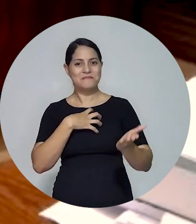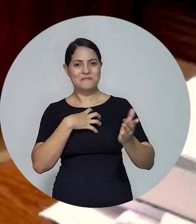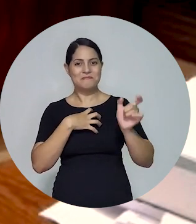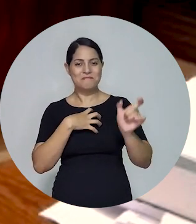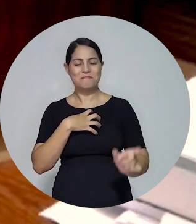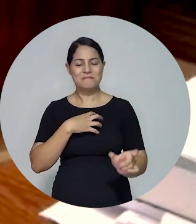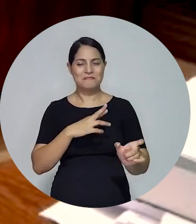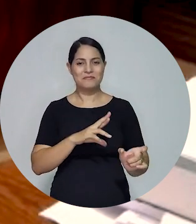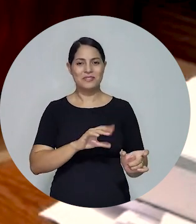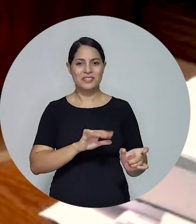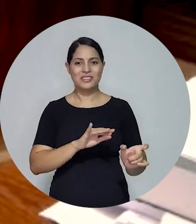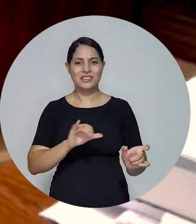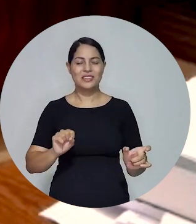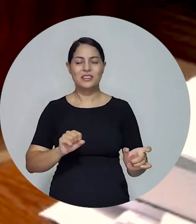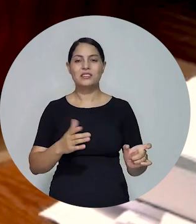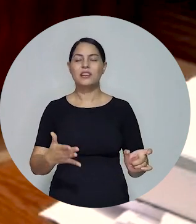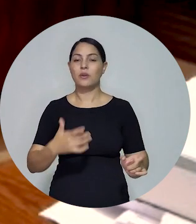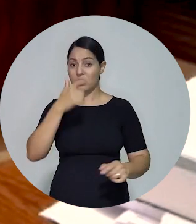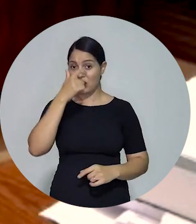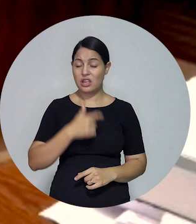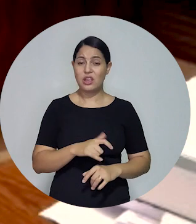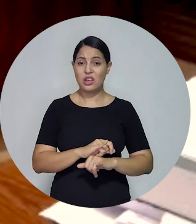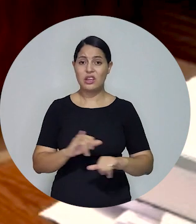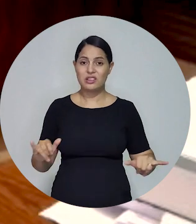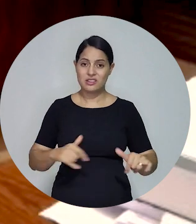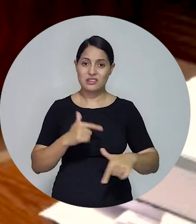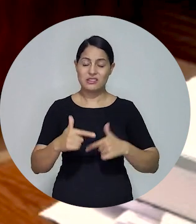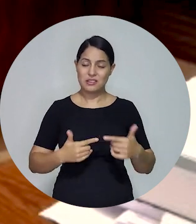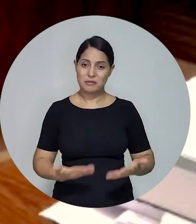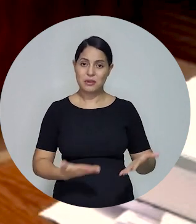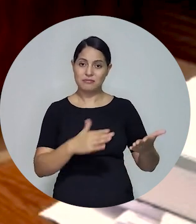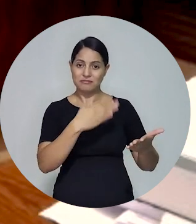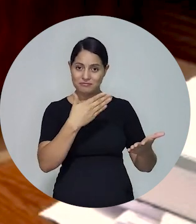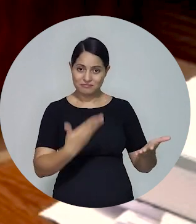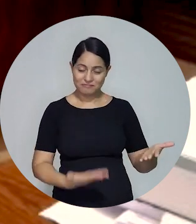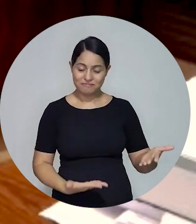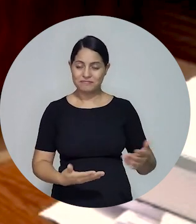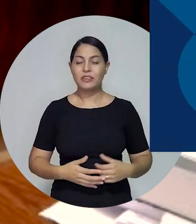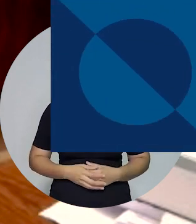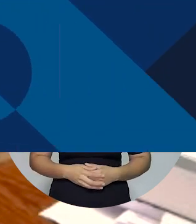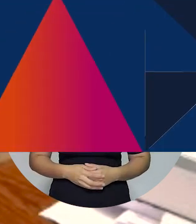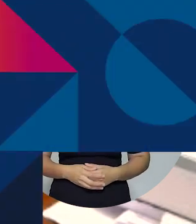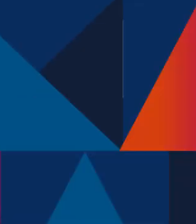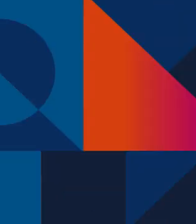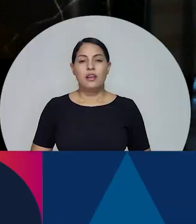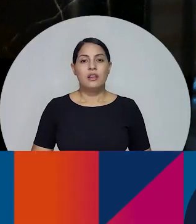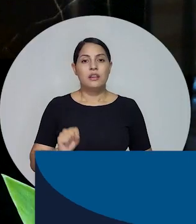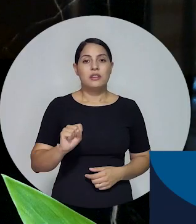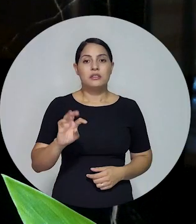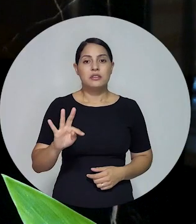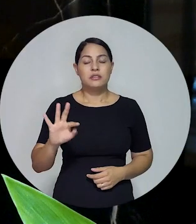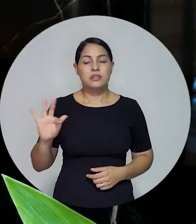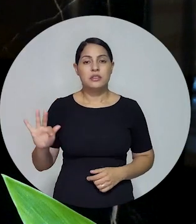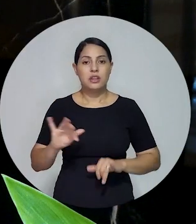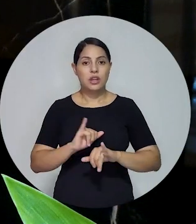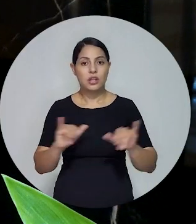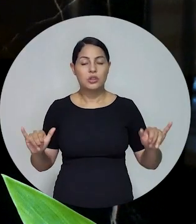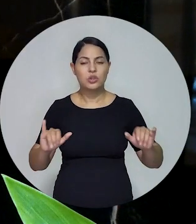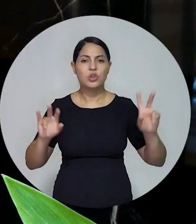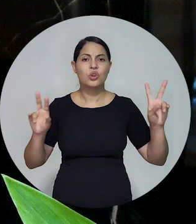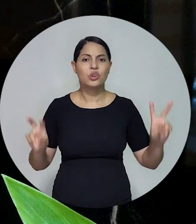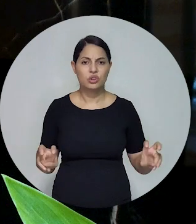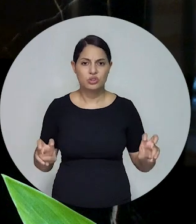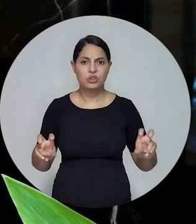sinto muito representada, muito acolhida e fica aqui o registro dos cumprimentos pelo seu trabalho. O Supremo Tribunal